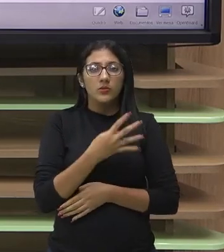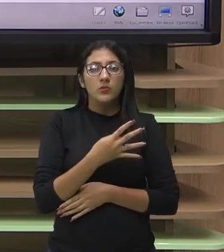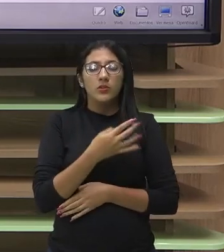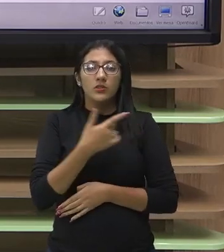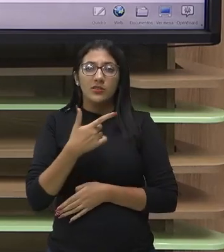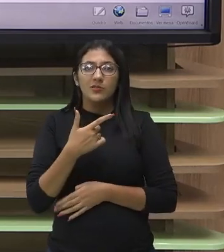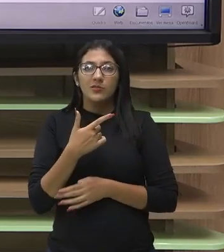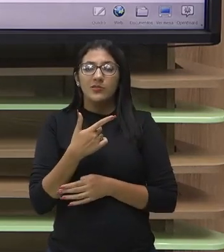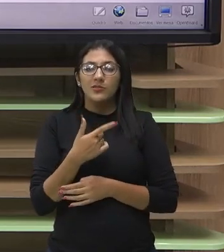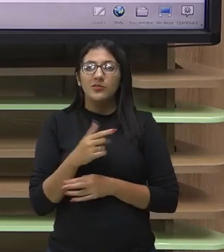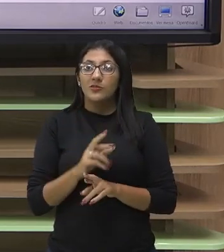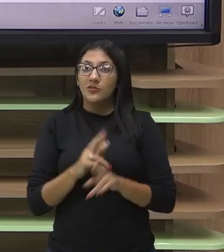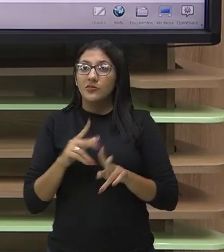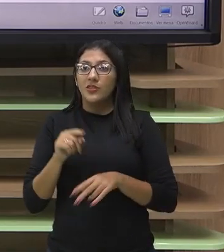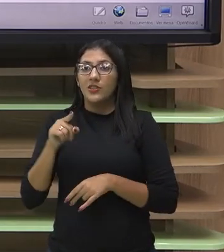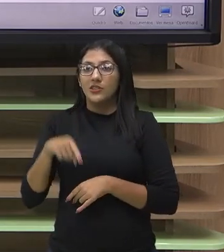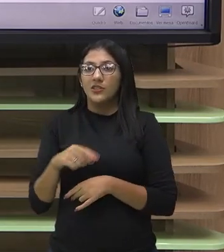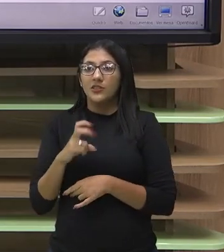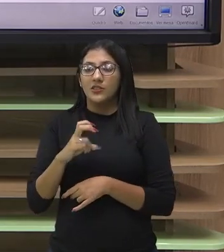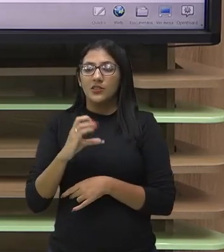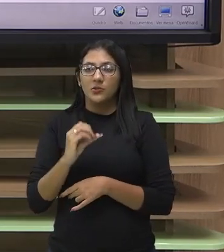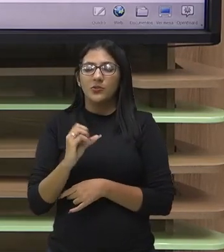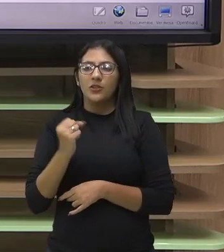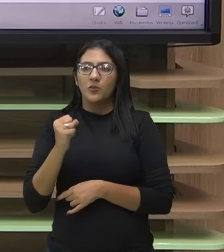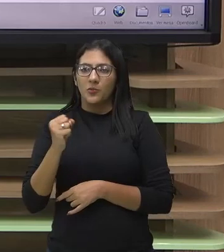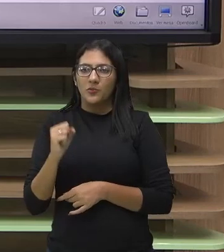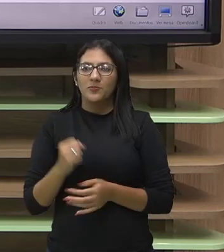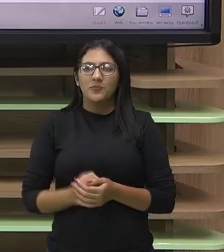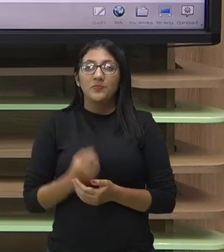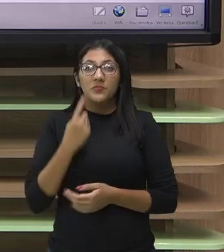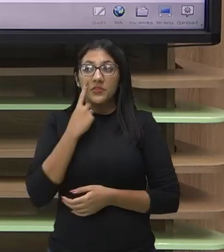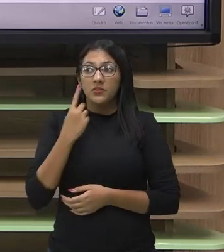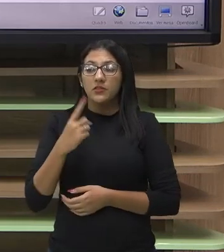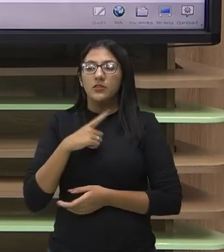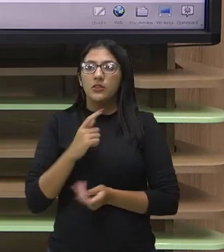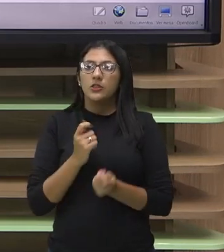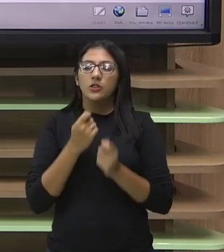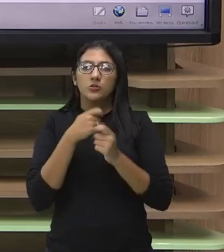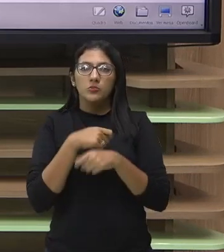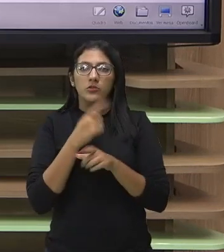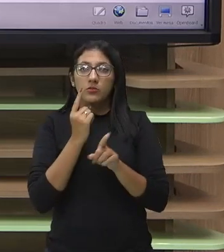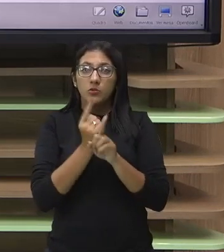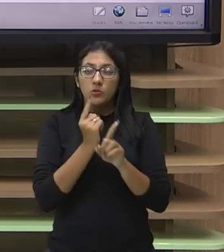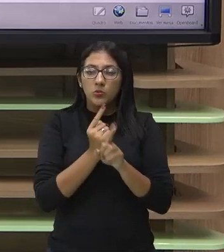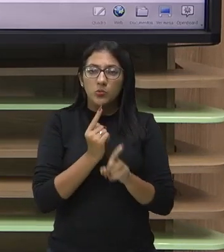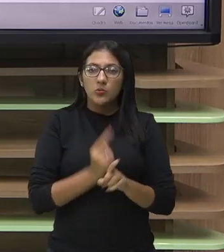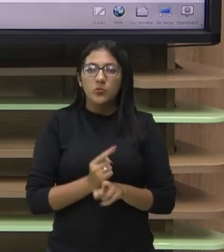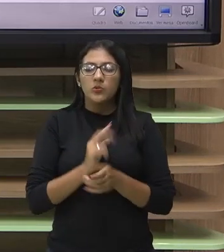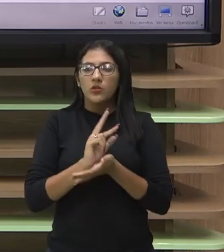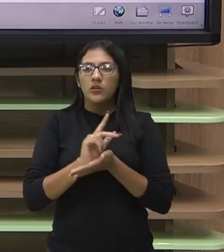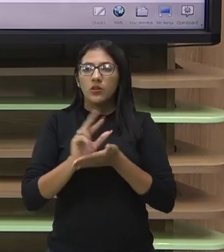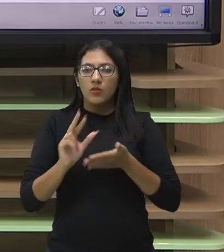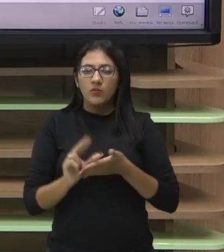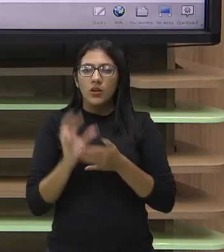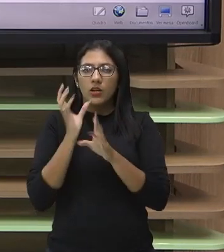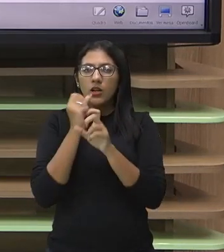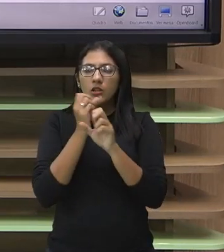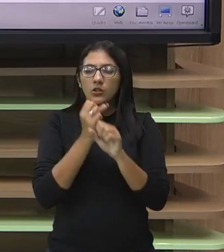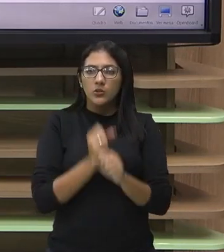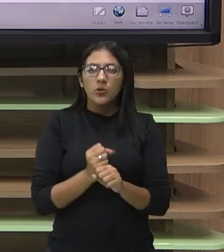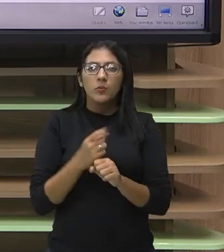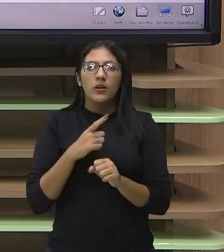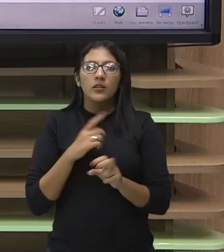contra 508, tá? Então, é dessa forma que a gente vai resolver esses problemas